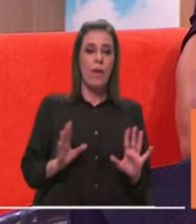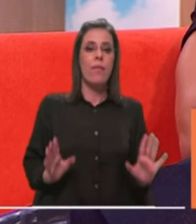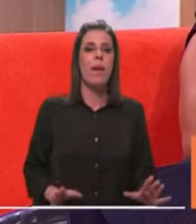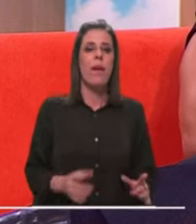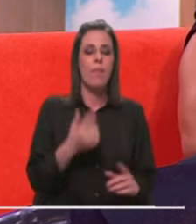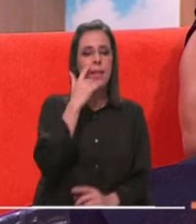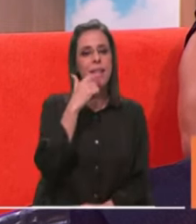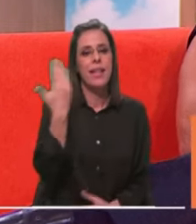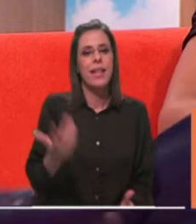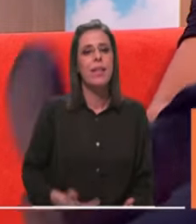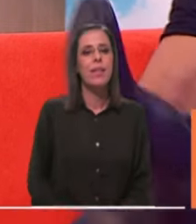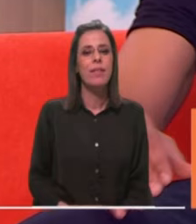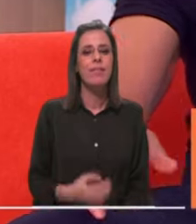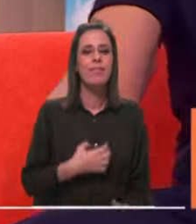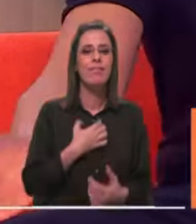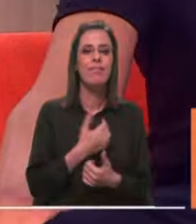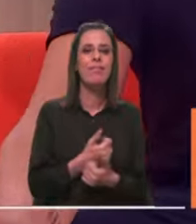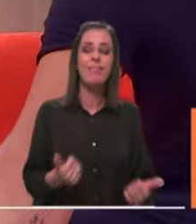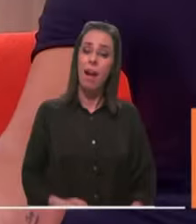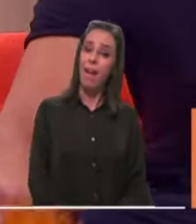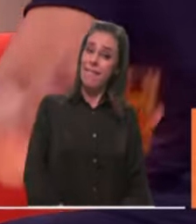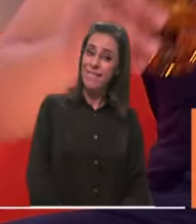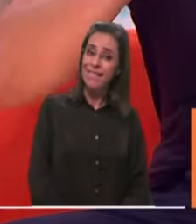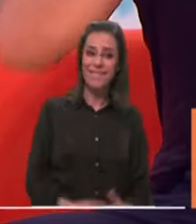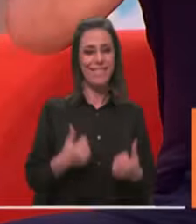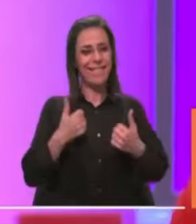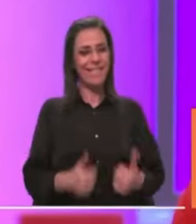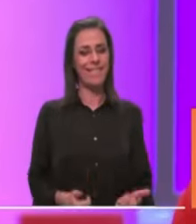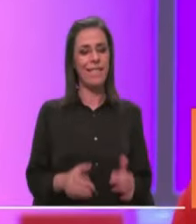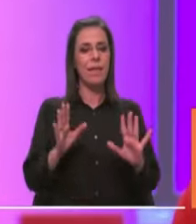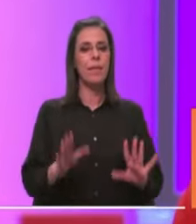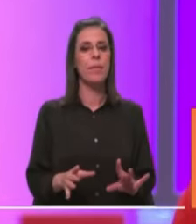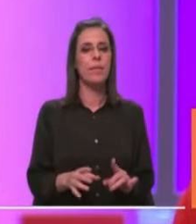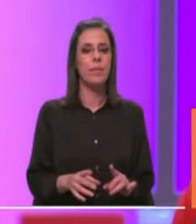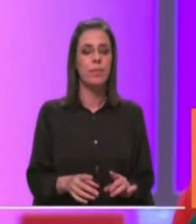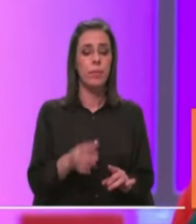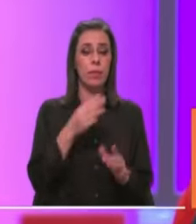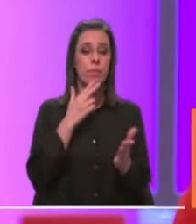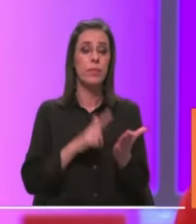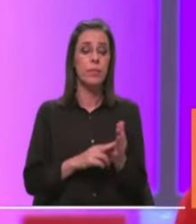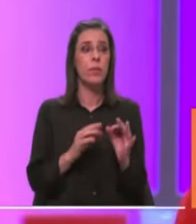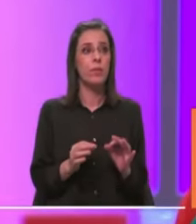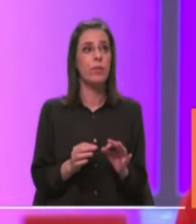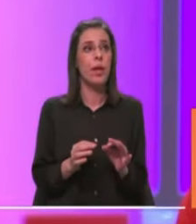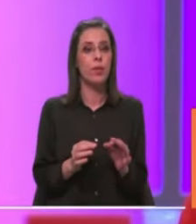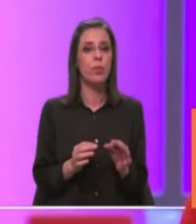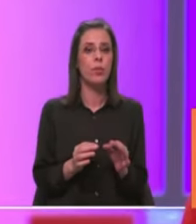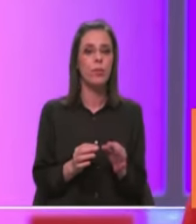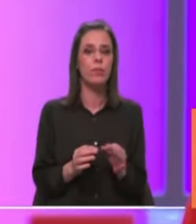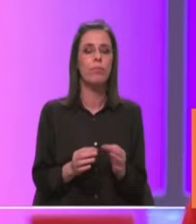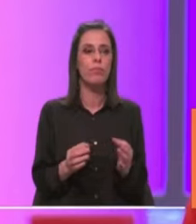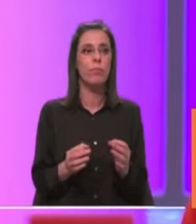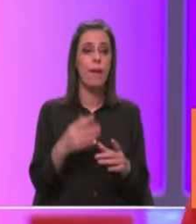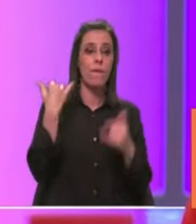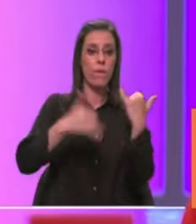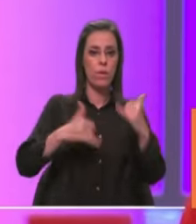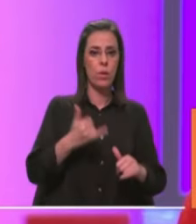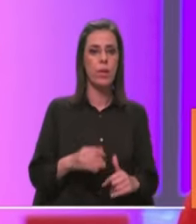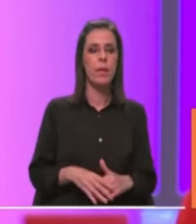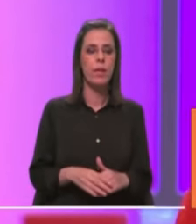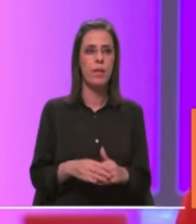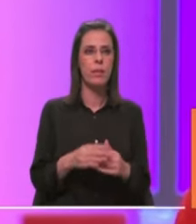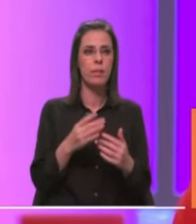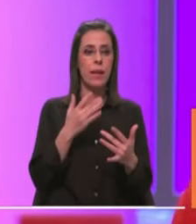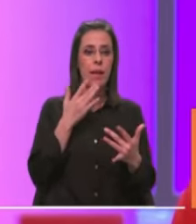sido incrível tem sido muito bom Ai que bom masis por acaso agora que estás de facto a a a violência